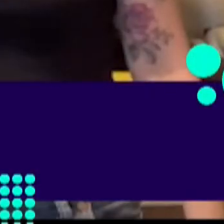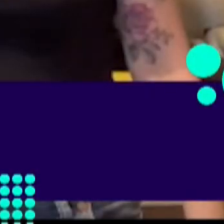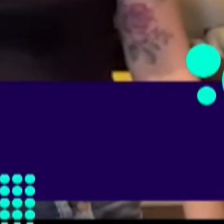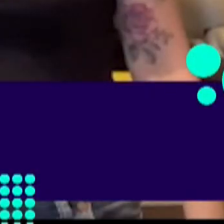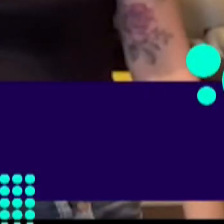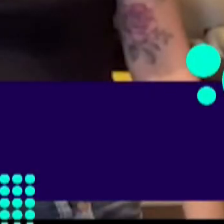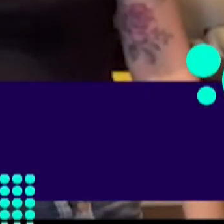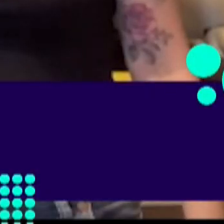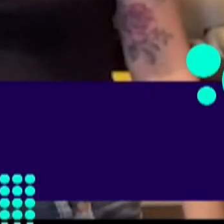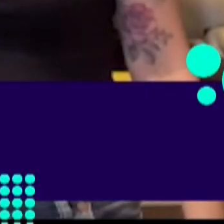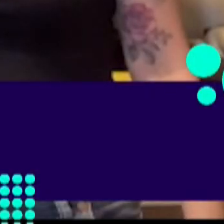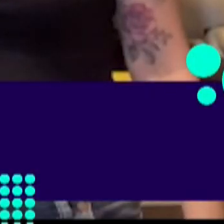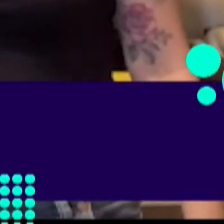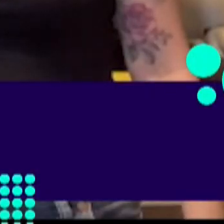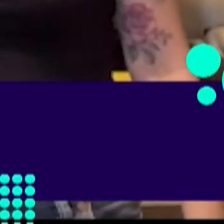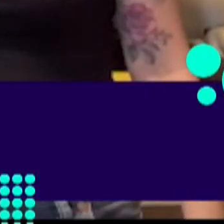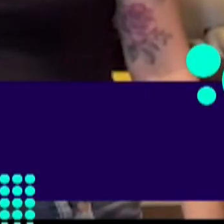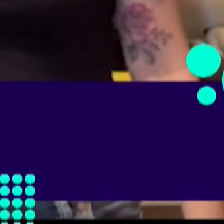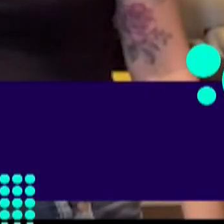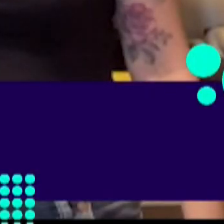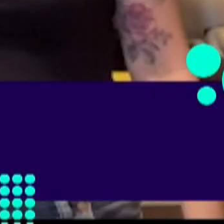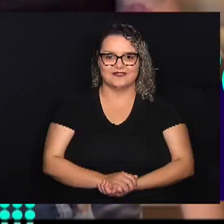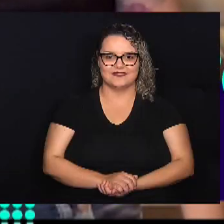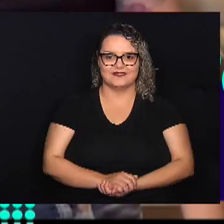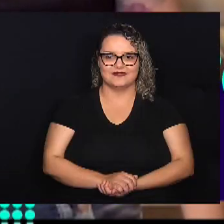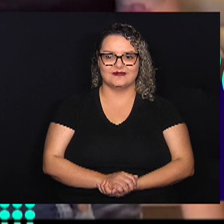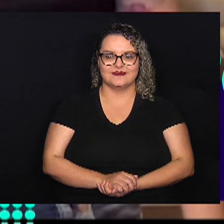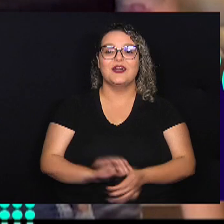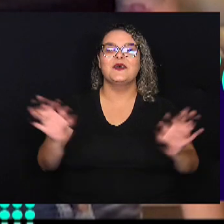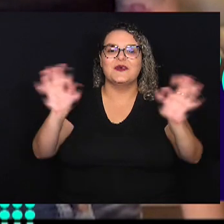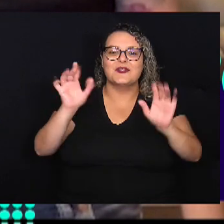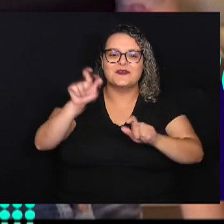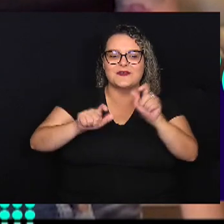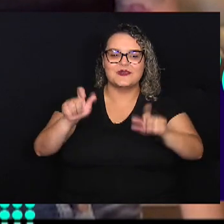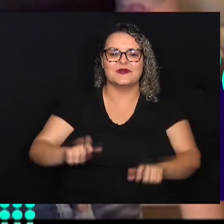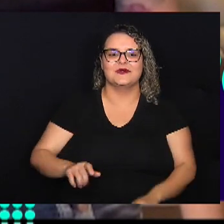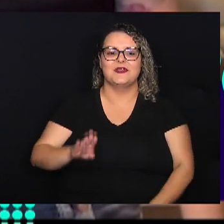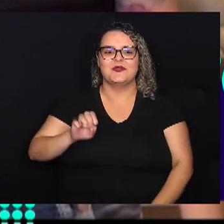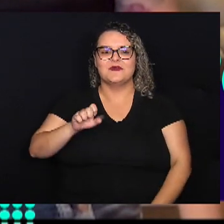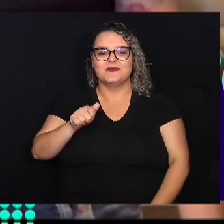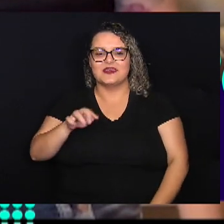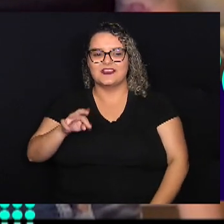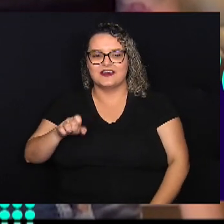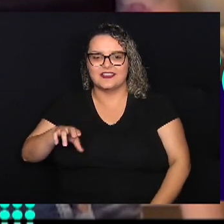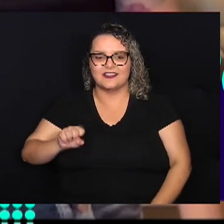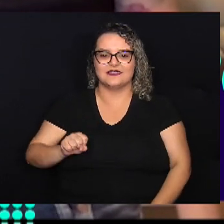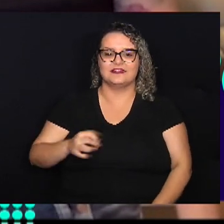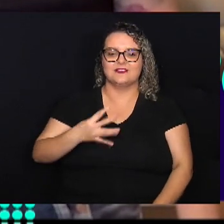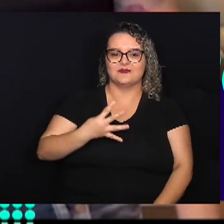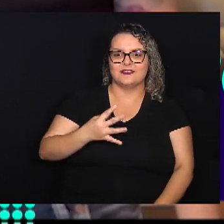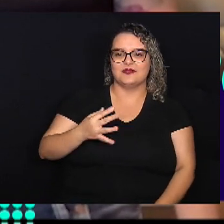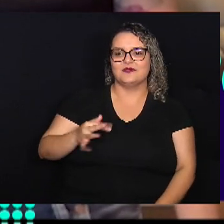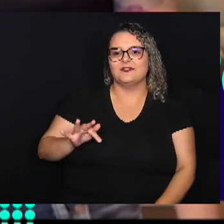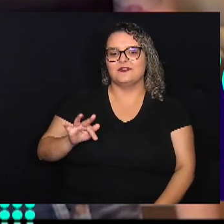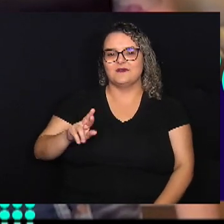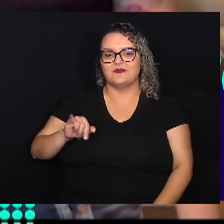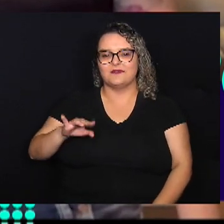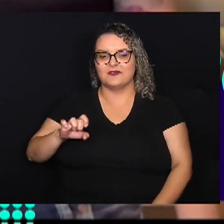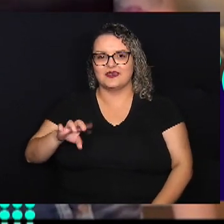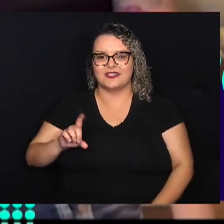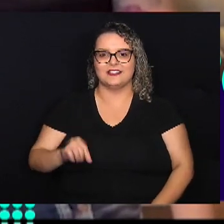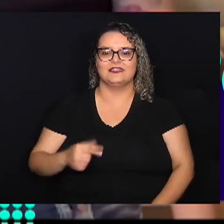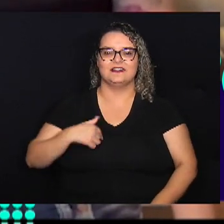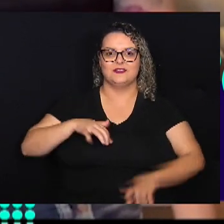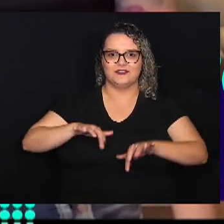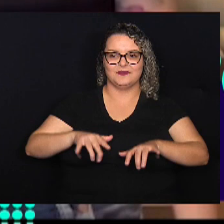Olá pessoal, somos da banda Beatles for Friends. Eu sou Zaga Ribeiro, tecladista e vocalista. Eu sou a Paula Elia, vocalista.